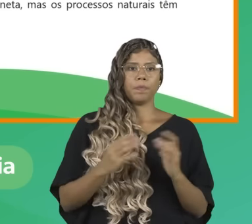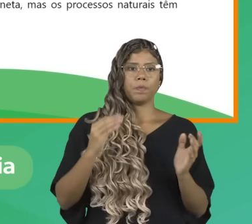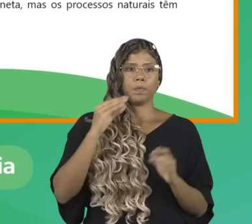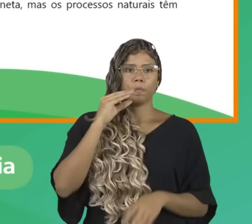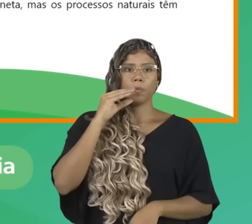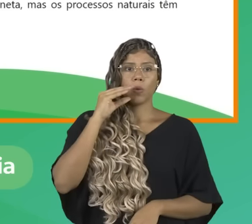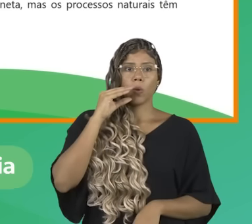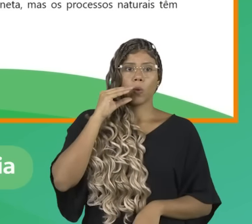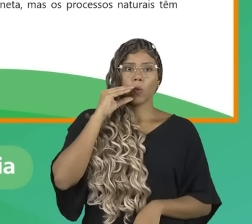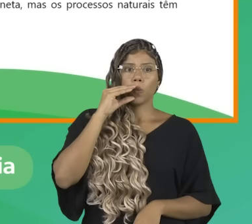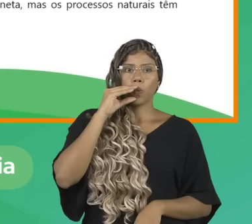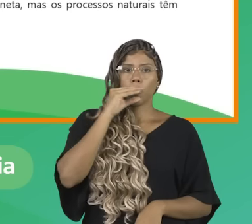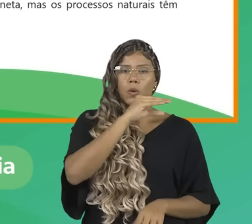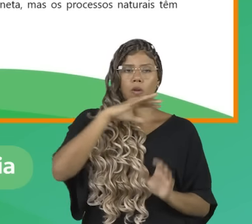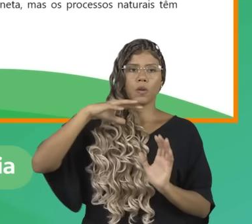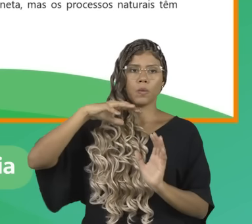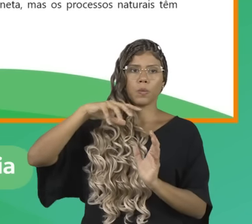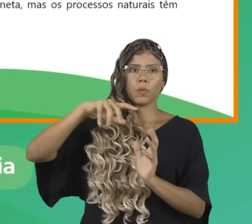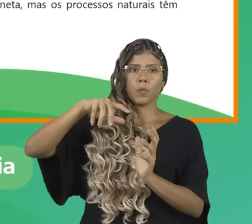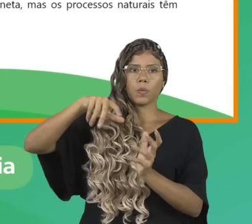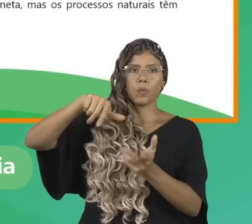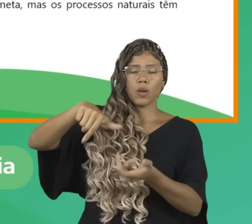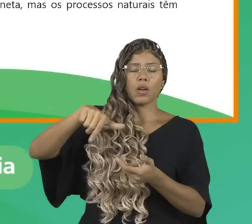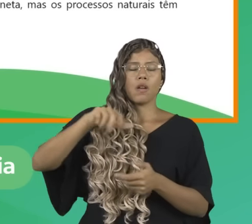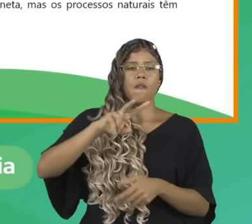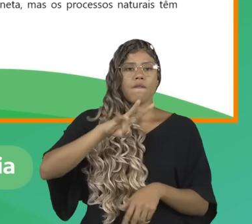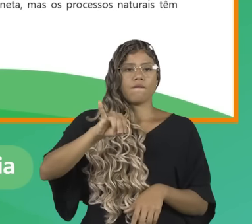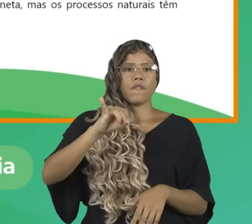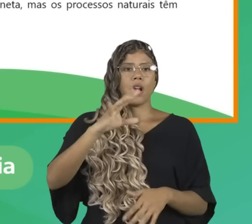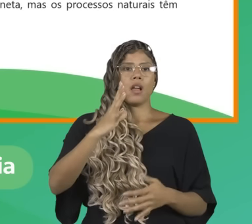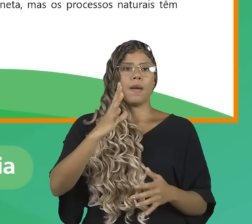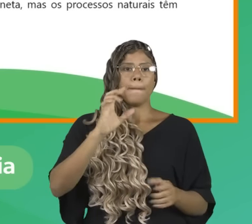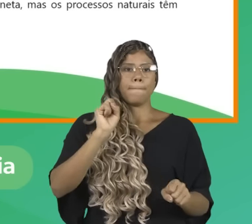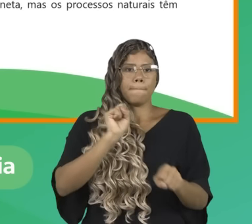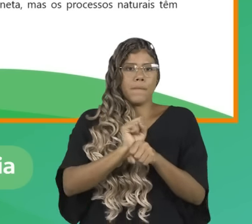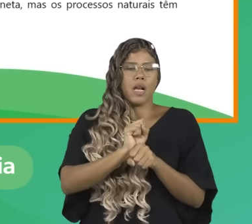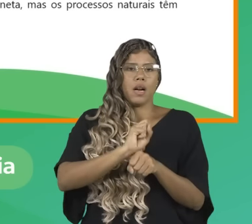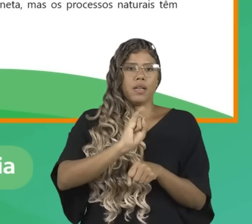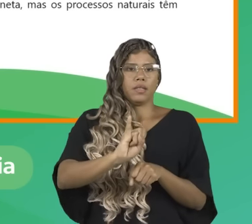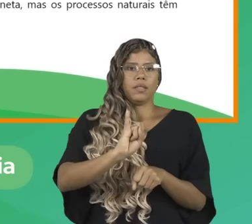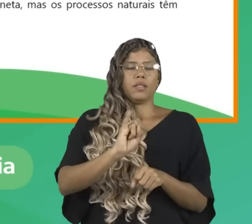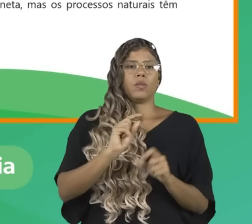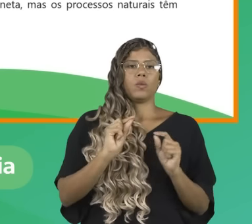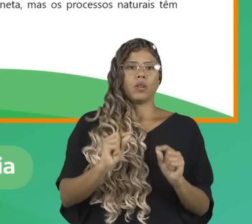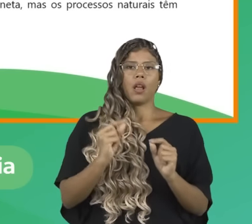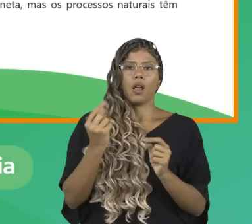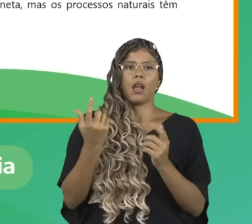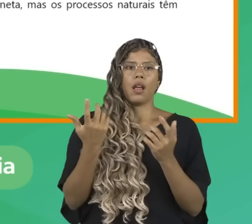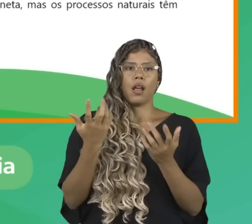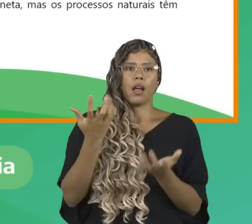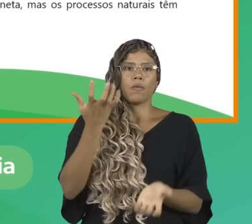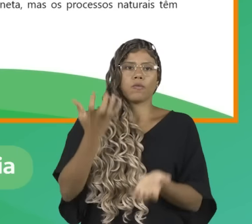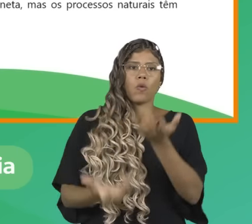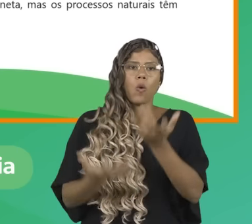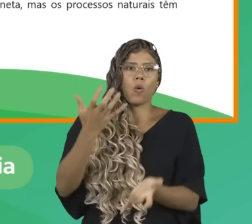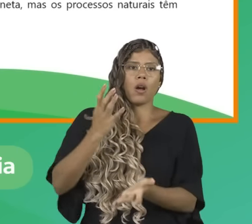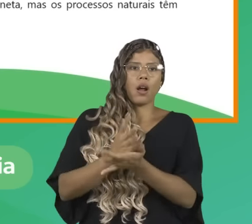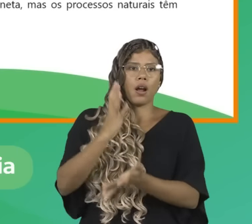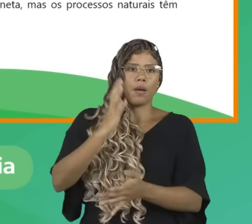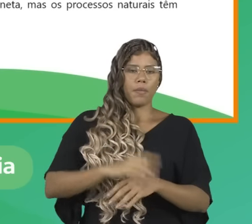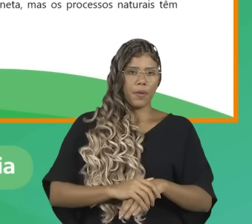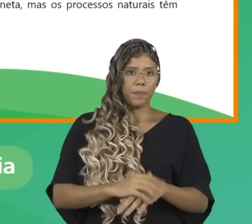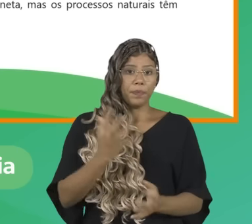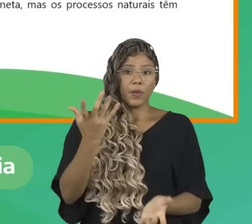queimadas. De fato, isso faz sentido. Por quê? Porque quando você pensa que as queimadas liberam muito gás carbônico na